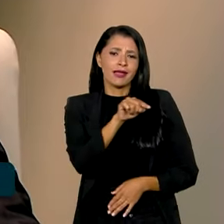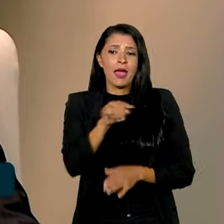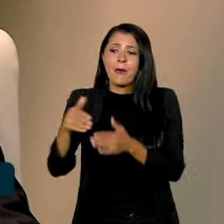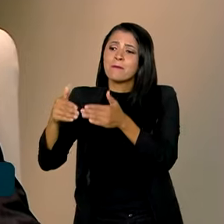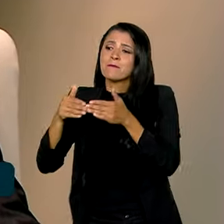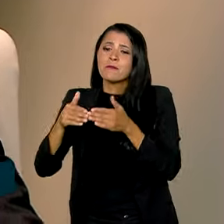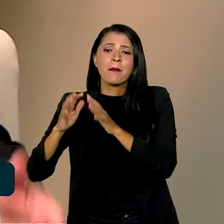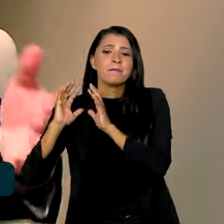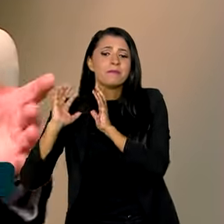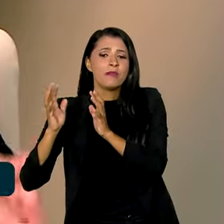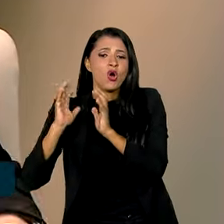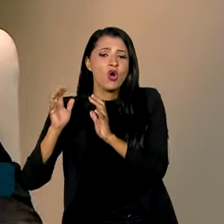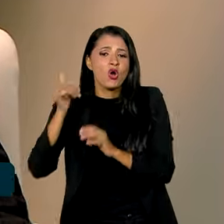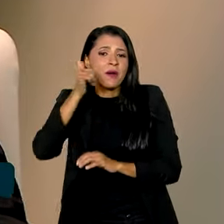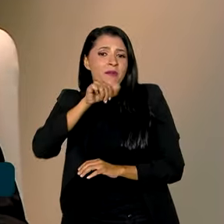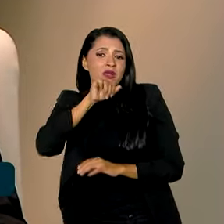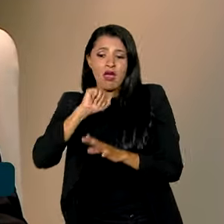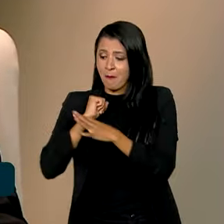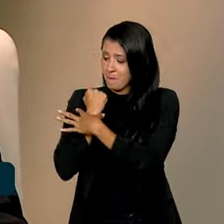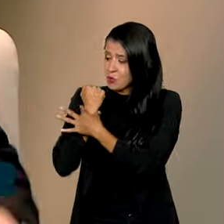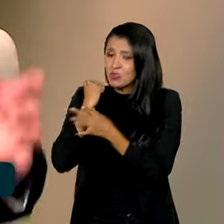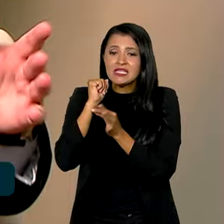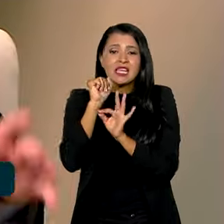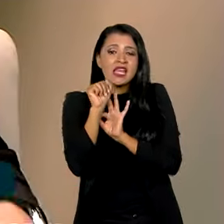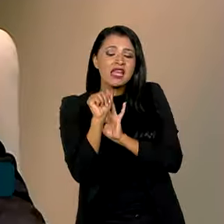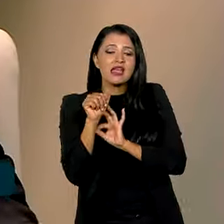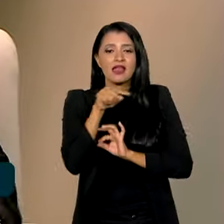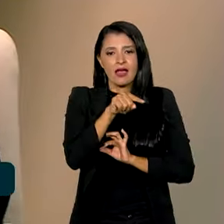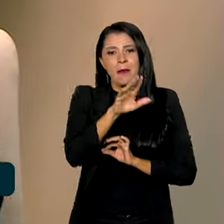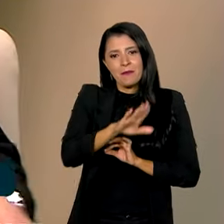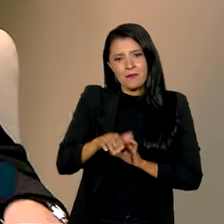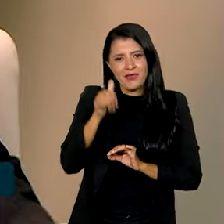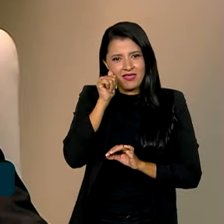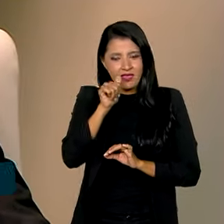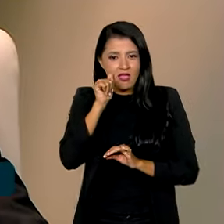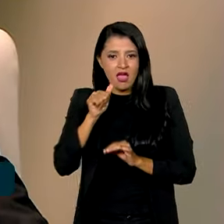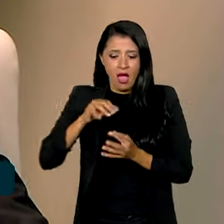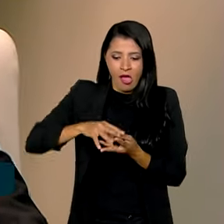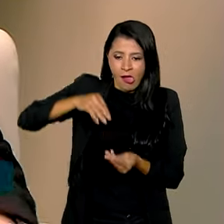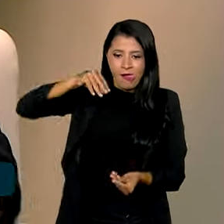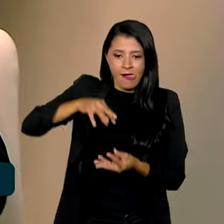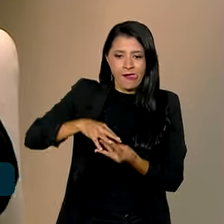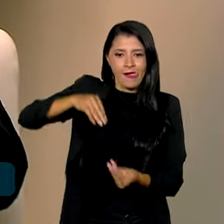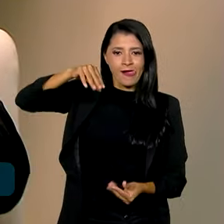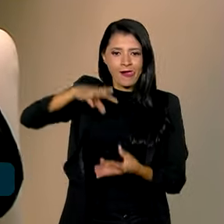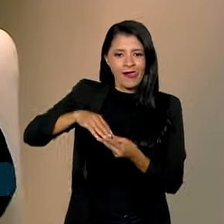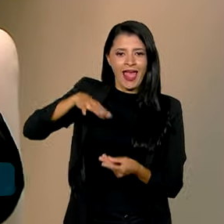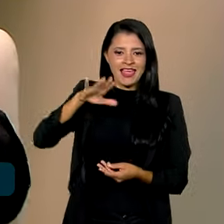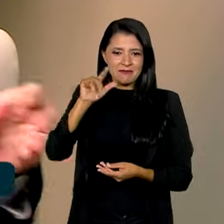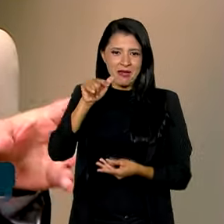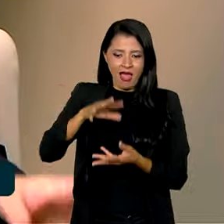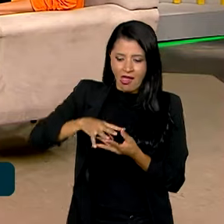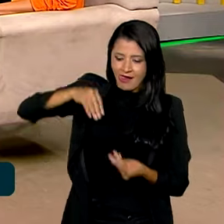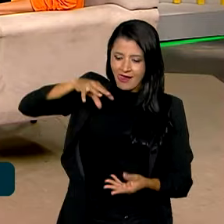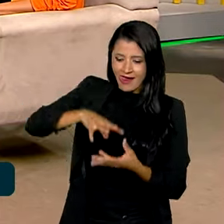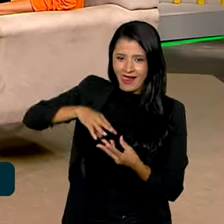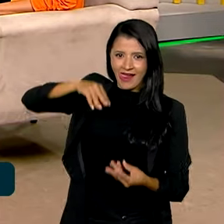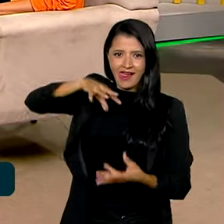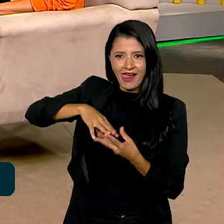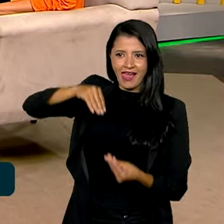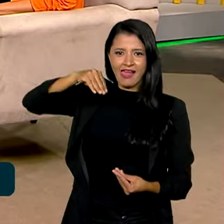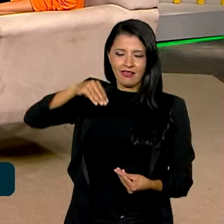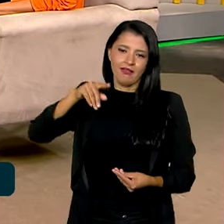bola. As meninas pedem pulseirinha, muitas meninas pedem slime, aquela massinha que você fica